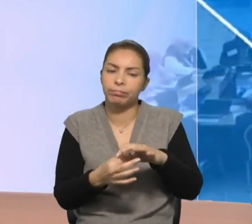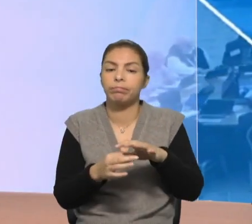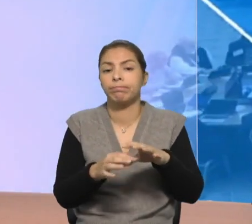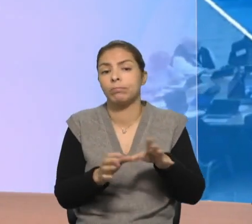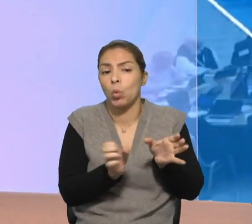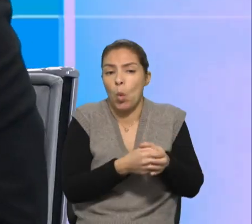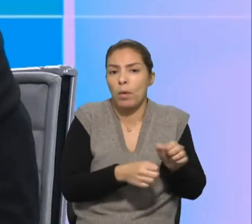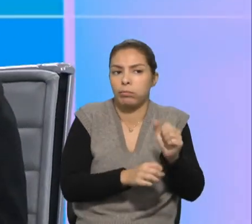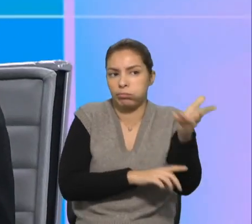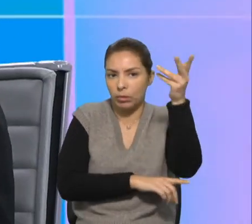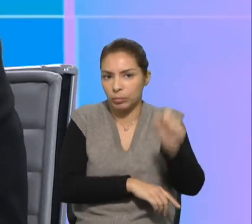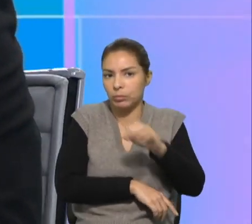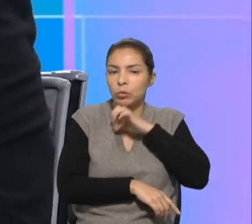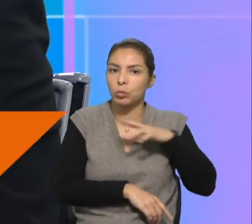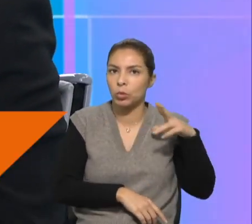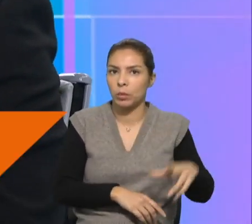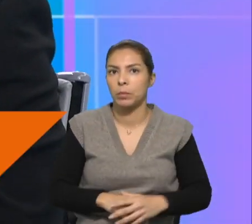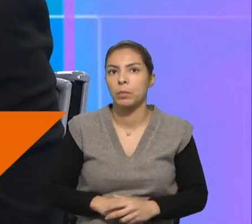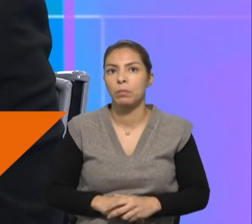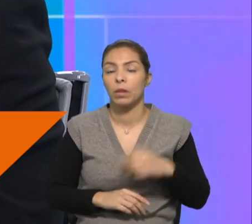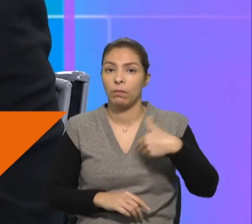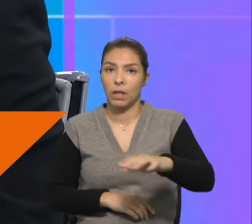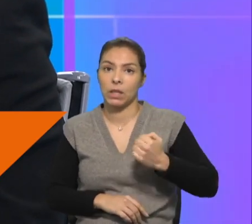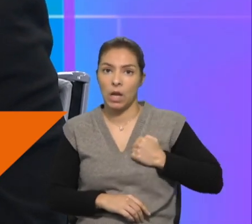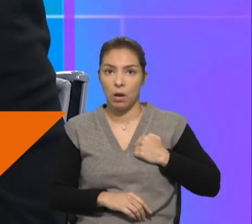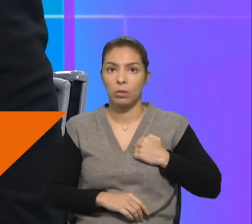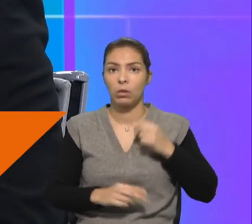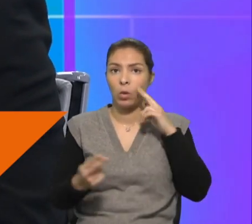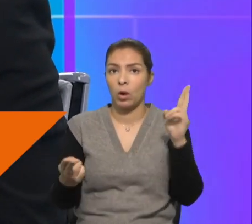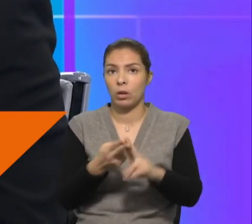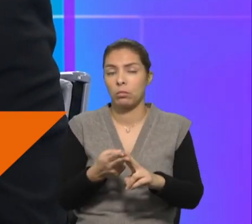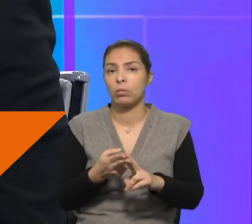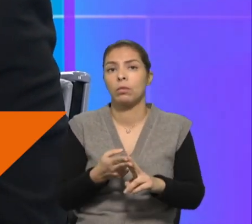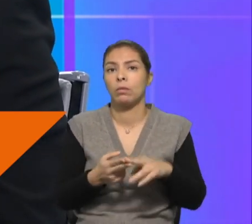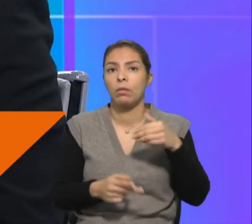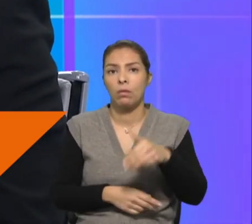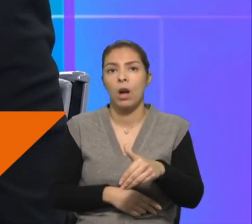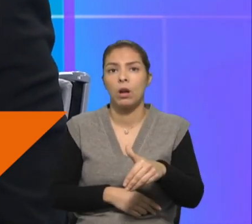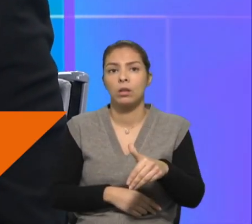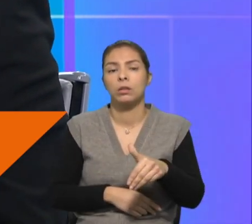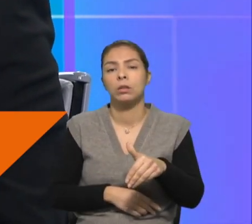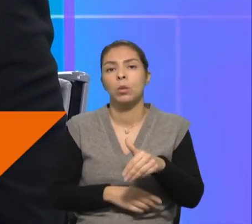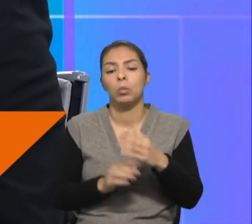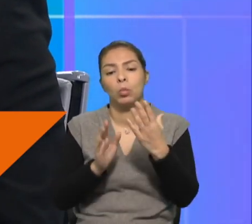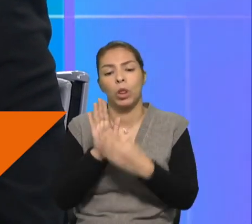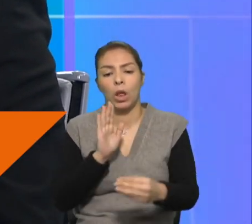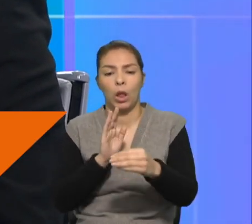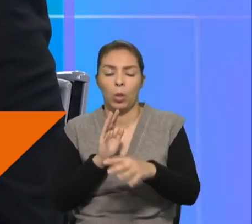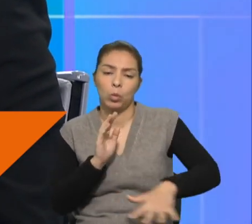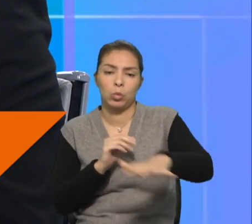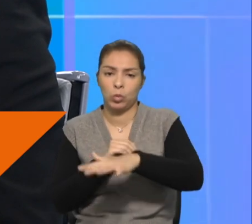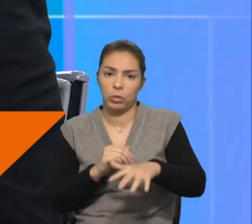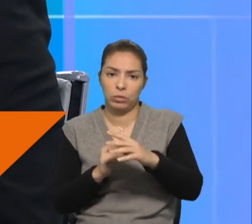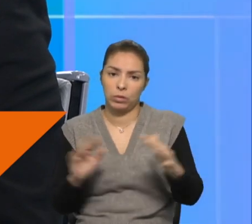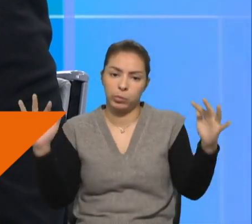Portuguesa? Este encontro sinodal do próximo sábado é um encontro que vai decorrer no modelo sinodal.